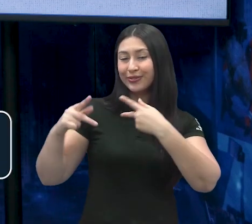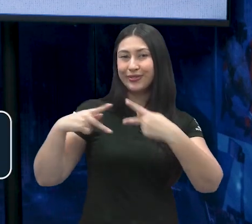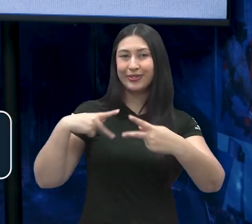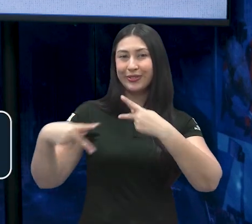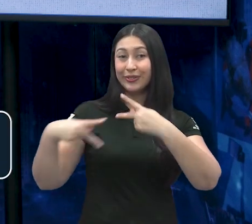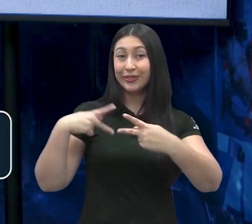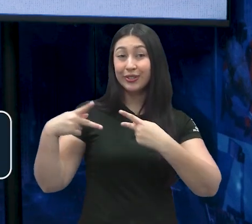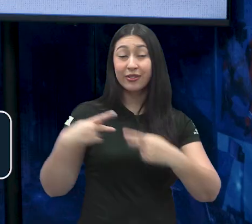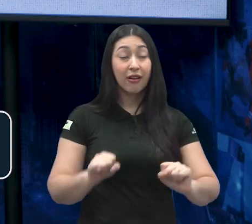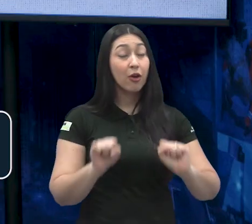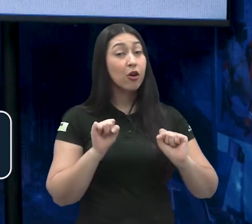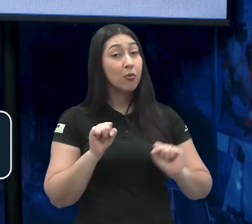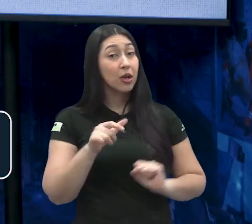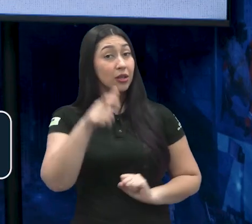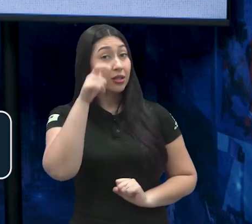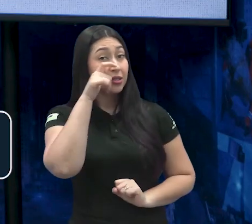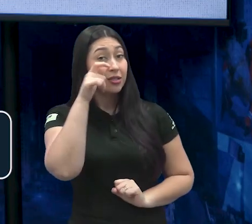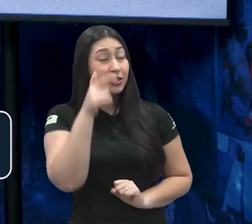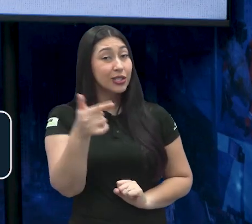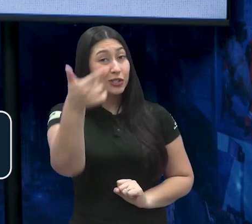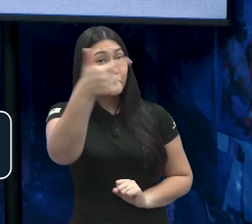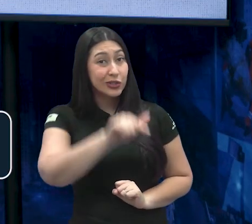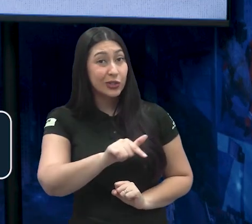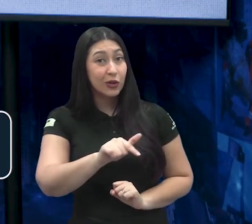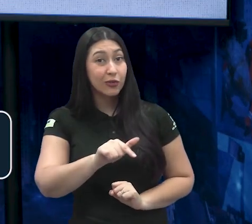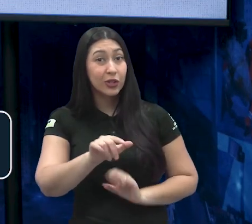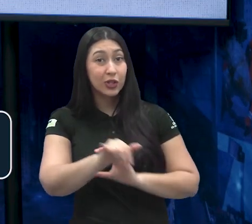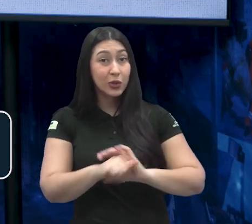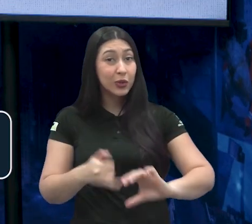Legislativo joseense. Você pode rever essas e